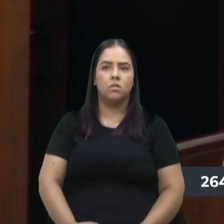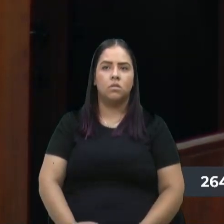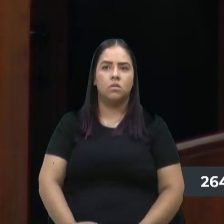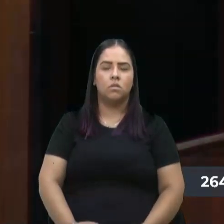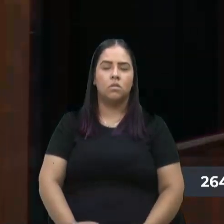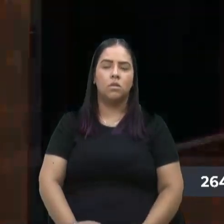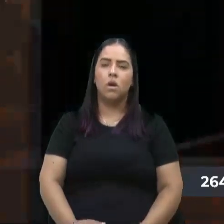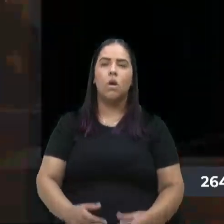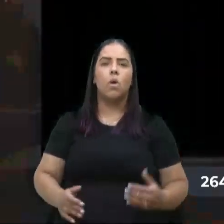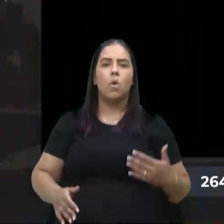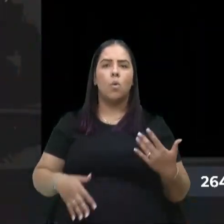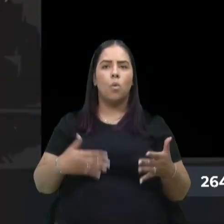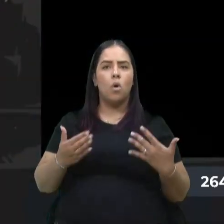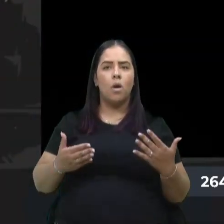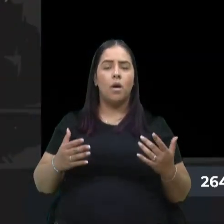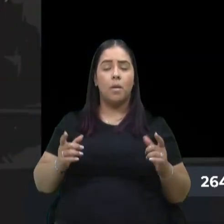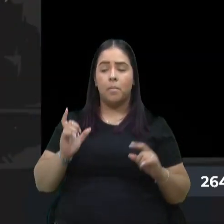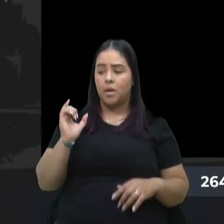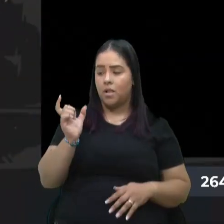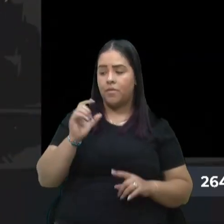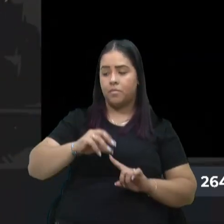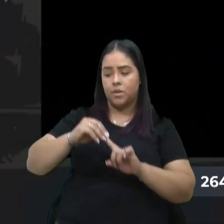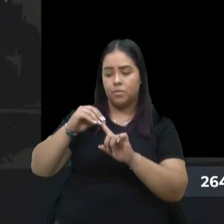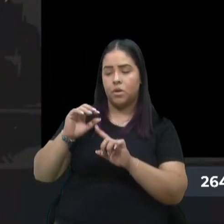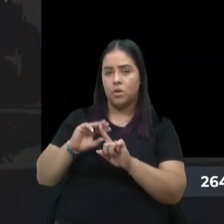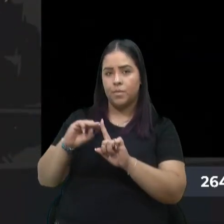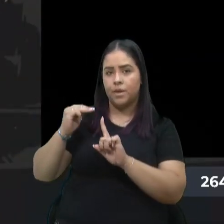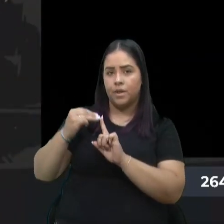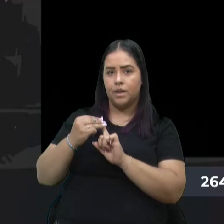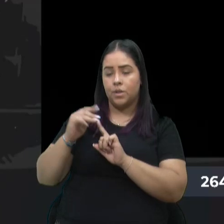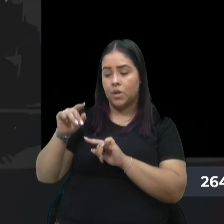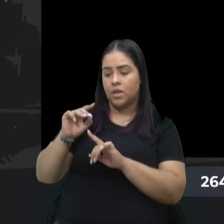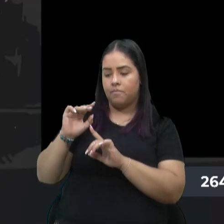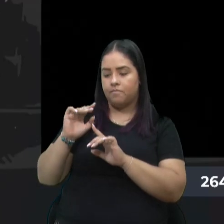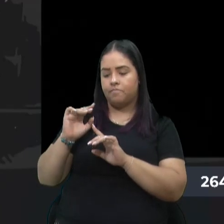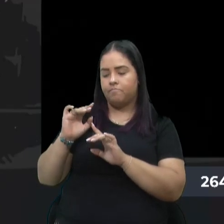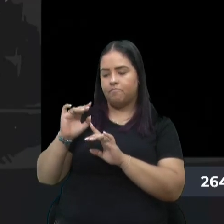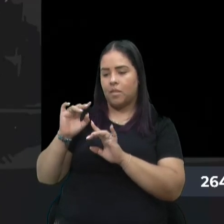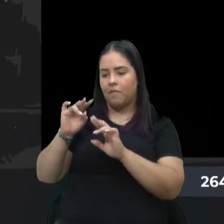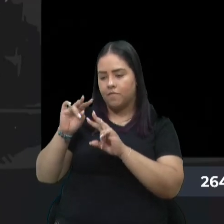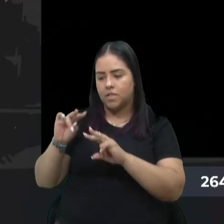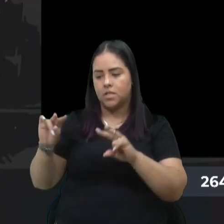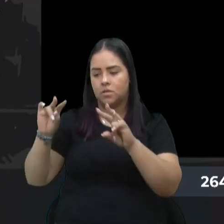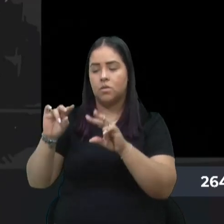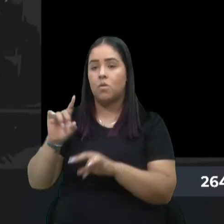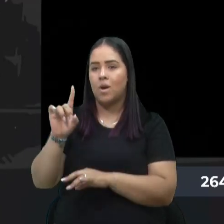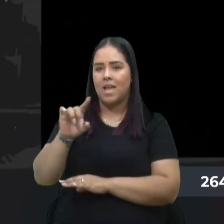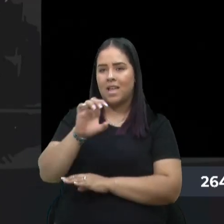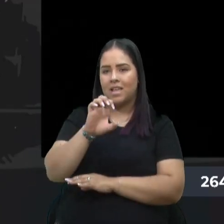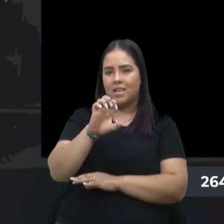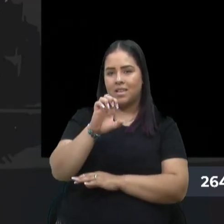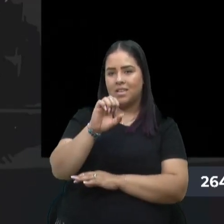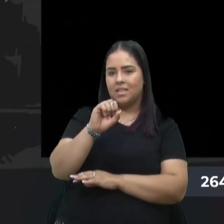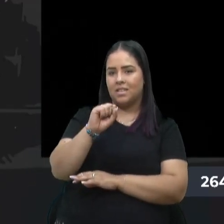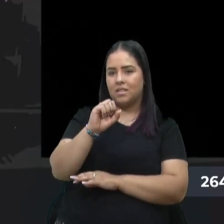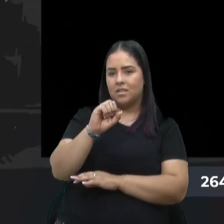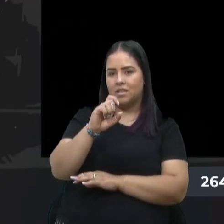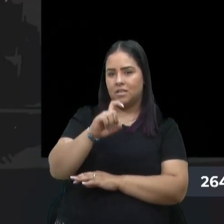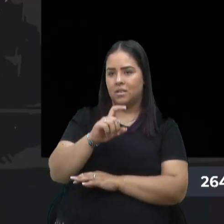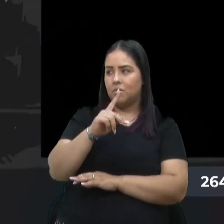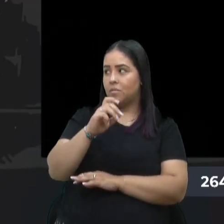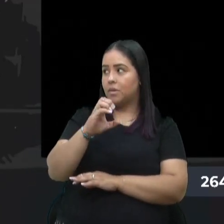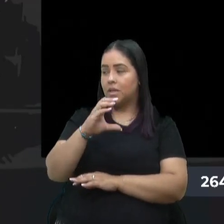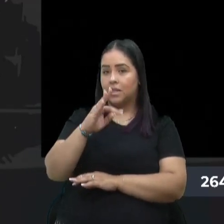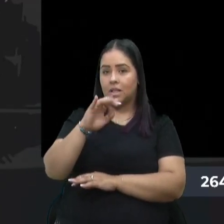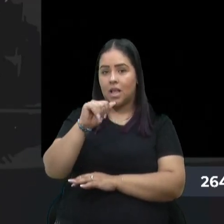Qual é a palavra-chave no mercado, pessoal? É perspectiva, não é expectativa. Expectativa é de